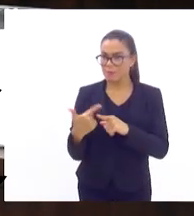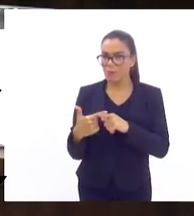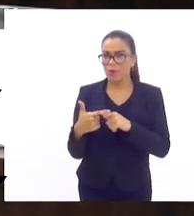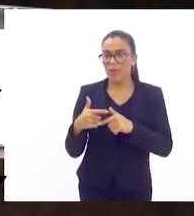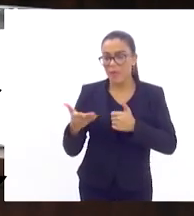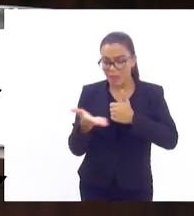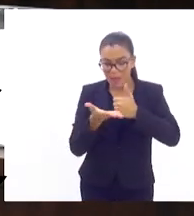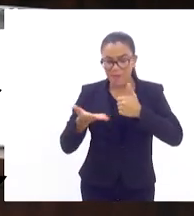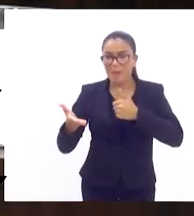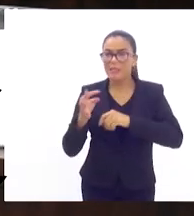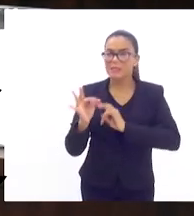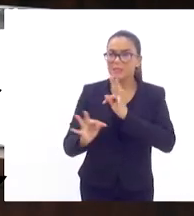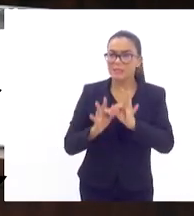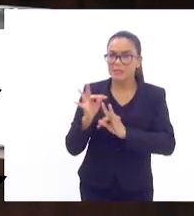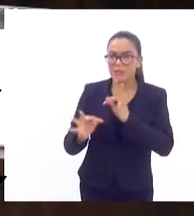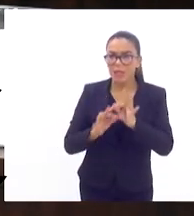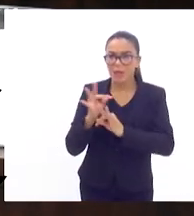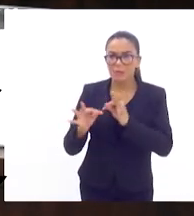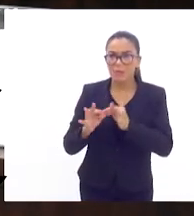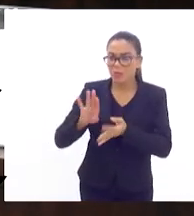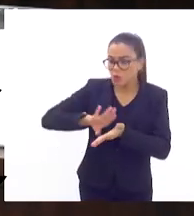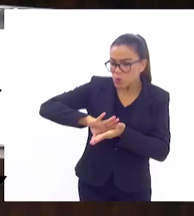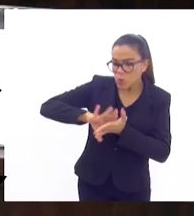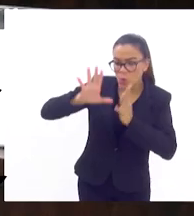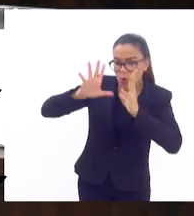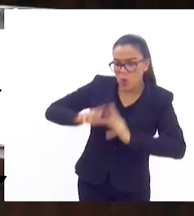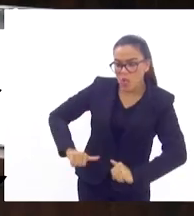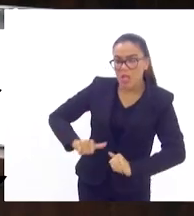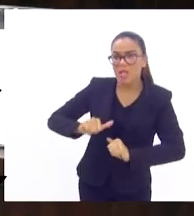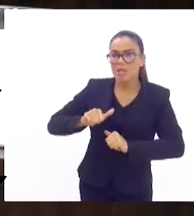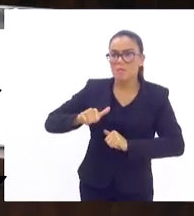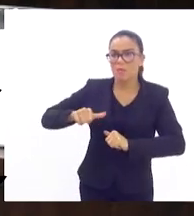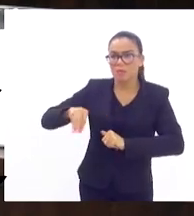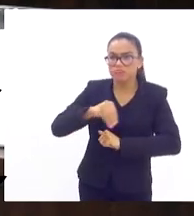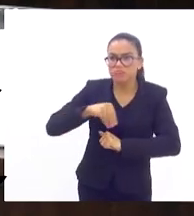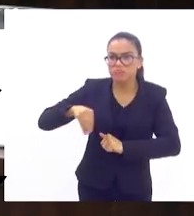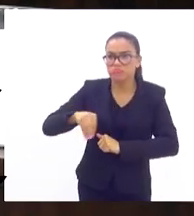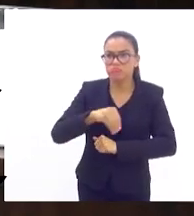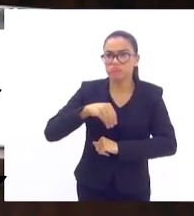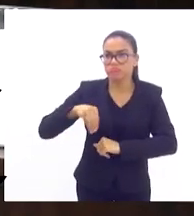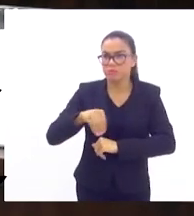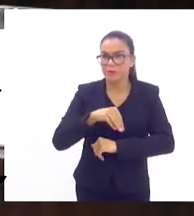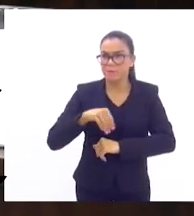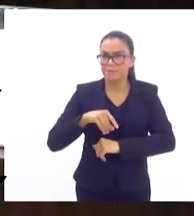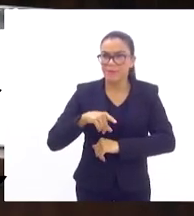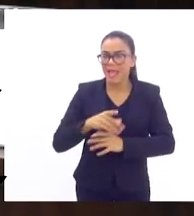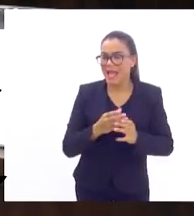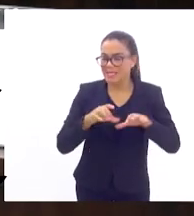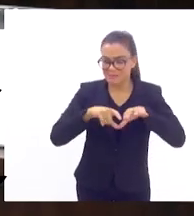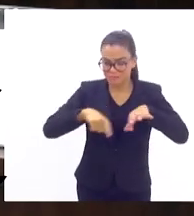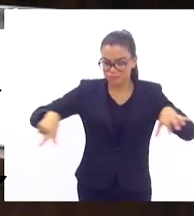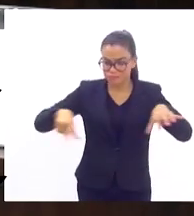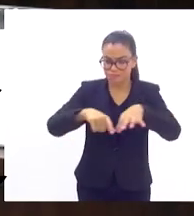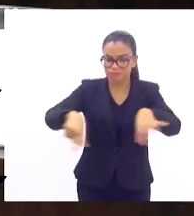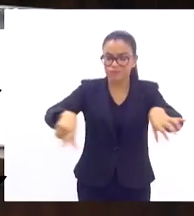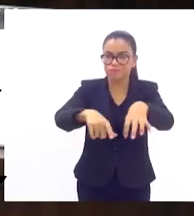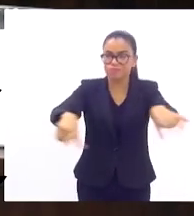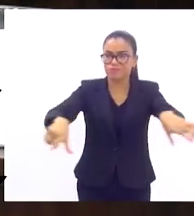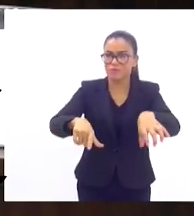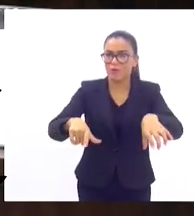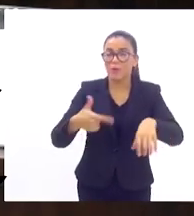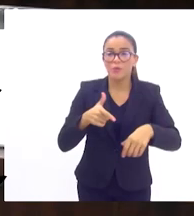de tratamento, ela não tira a contaminação do solo. E, geralmente, essas galerias de águas pluviais, elas não são totalmente